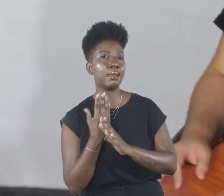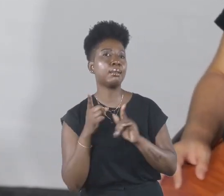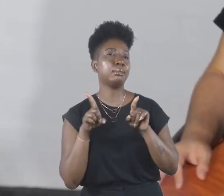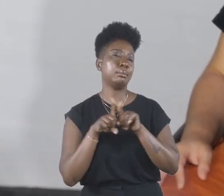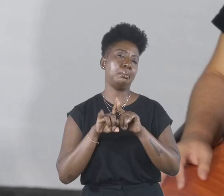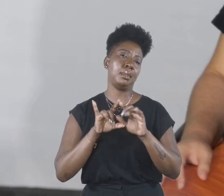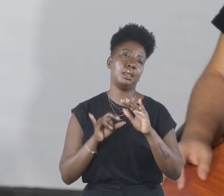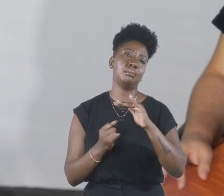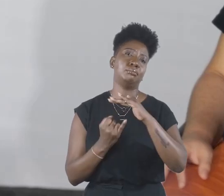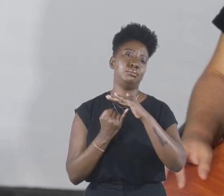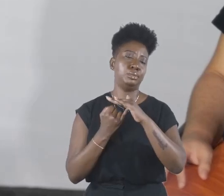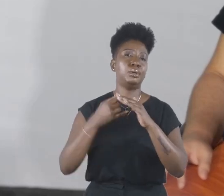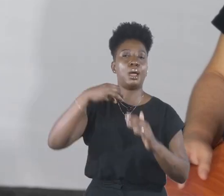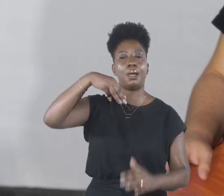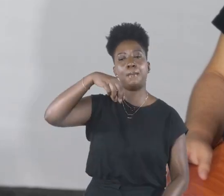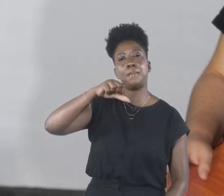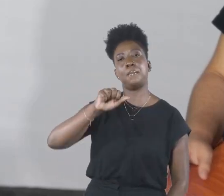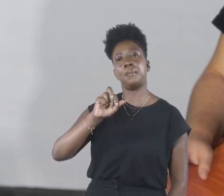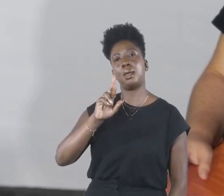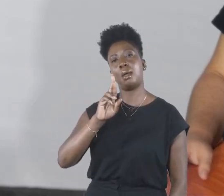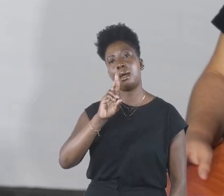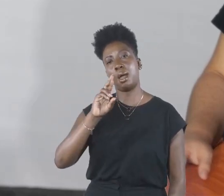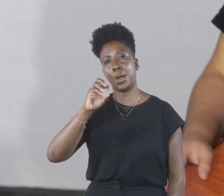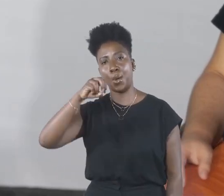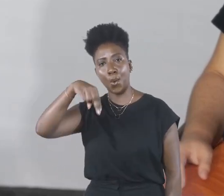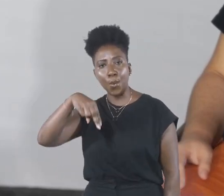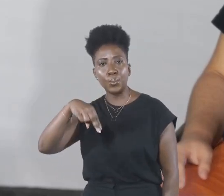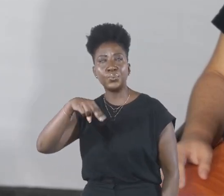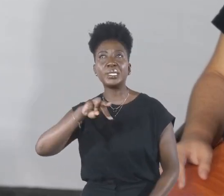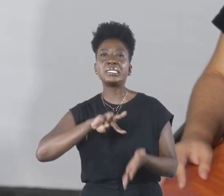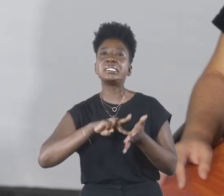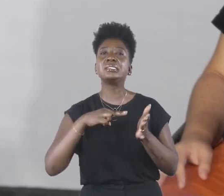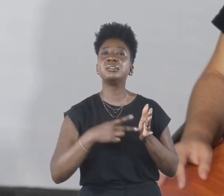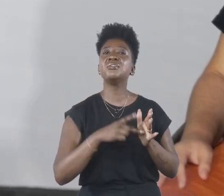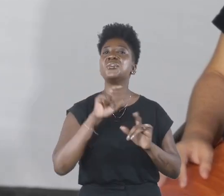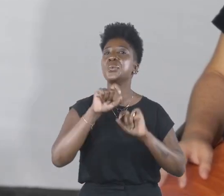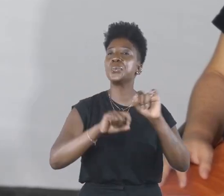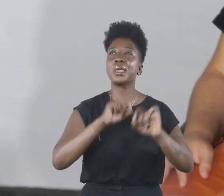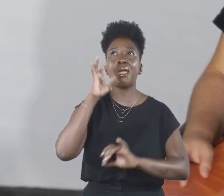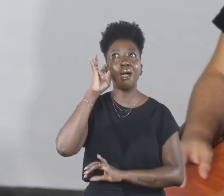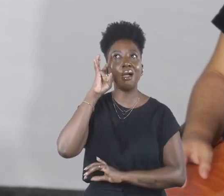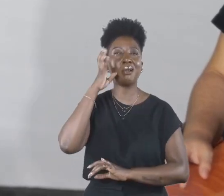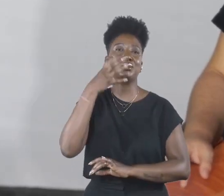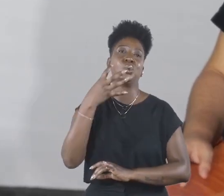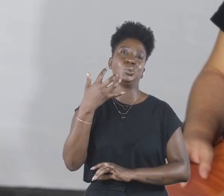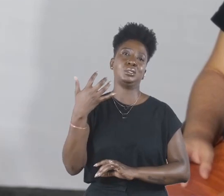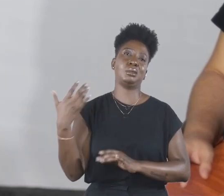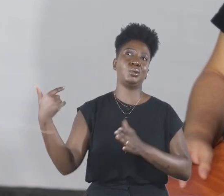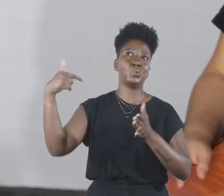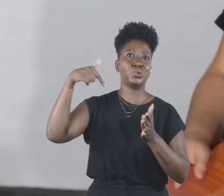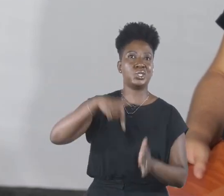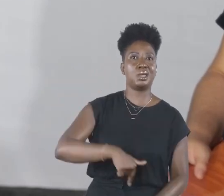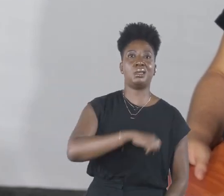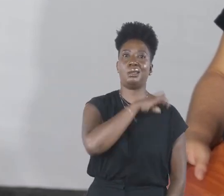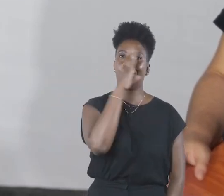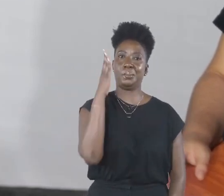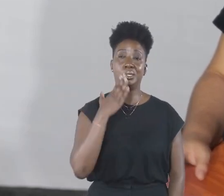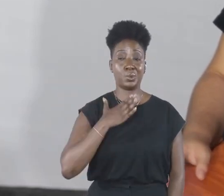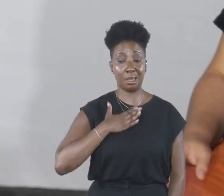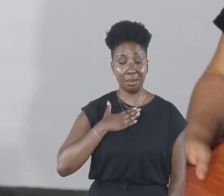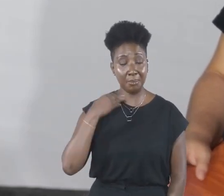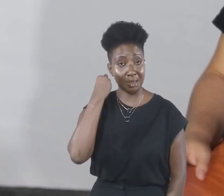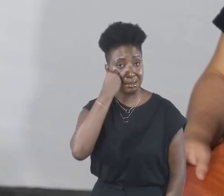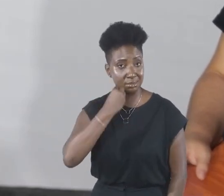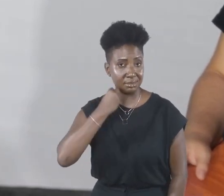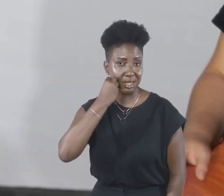Marrom. E a Marrom é quase a solução que eu precisava quando eu chegava no Brasil. É minha experiência